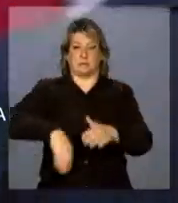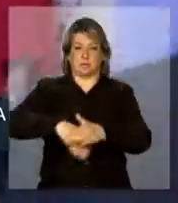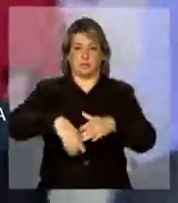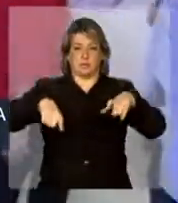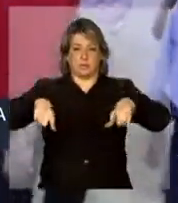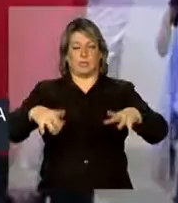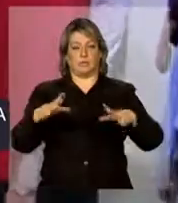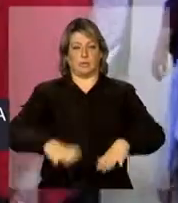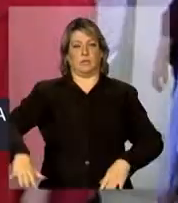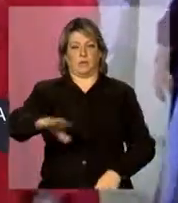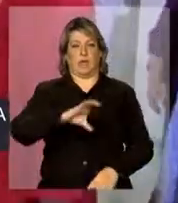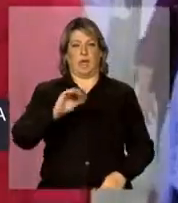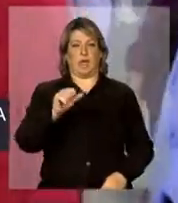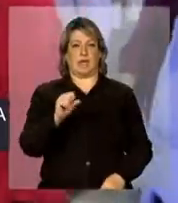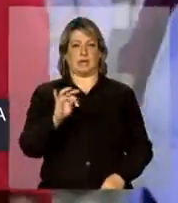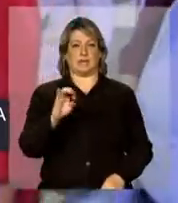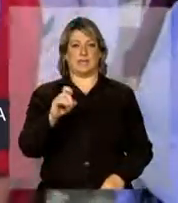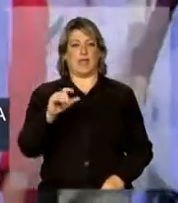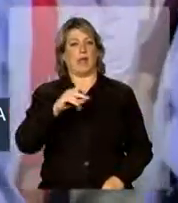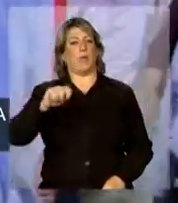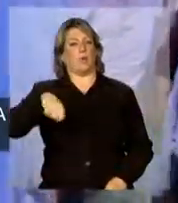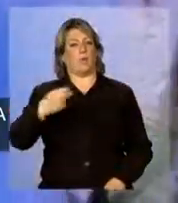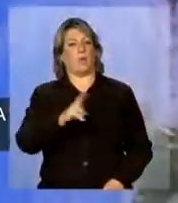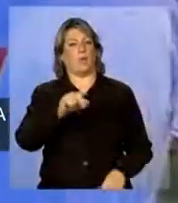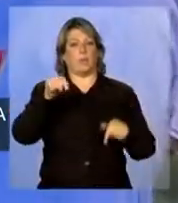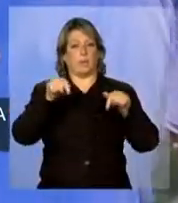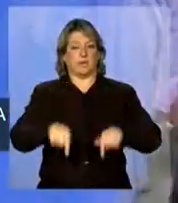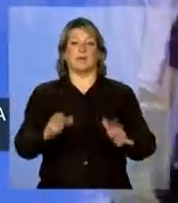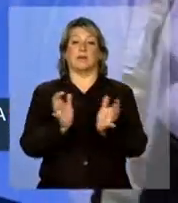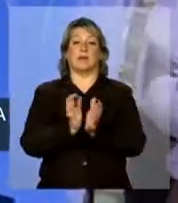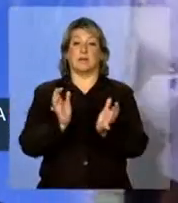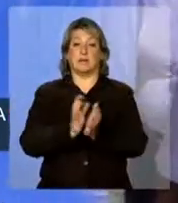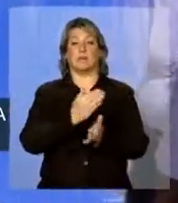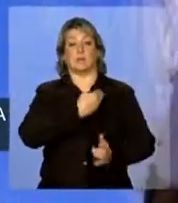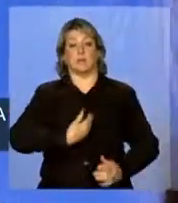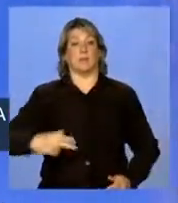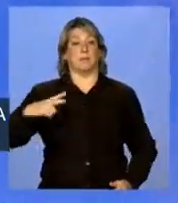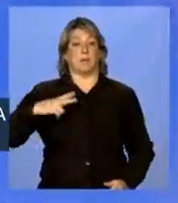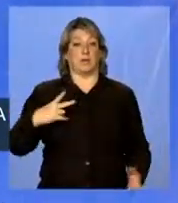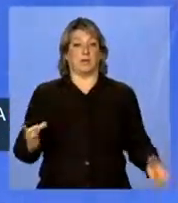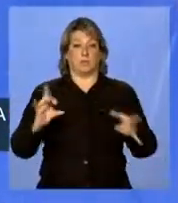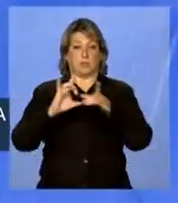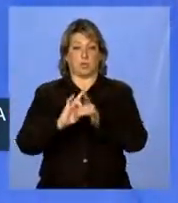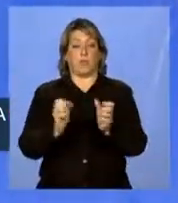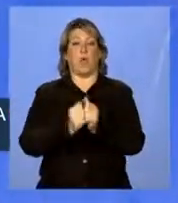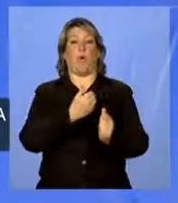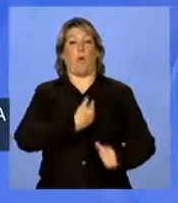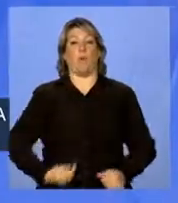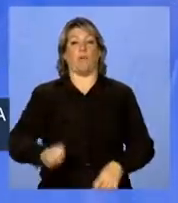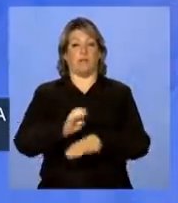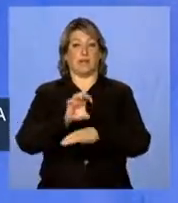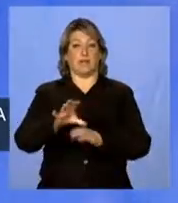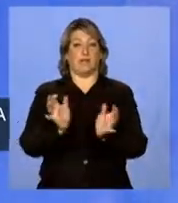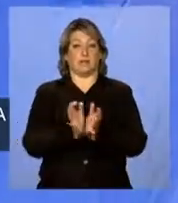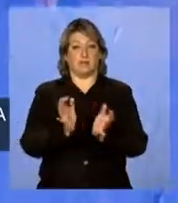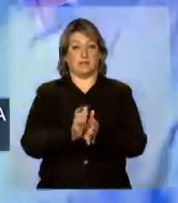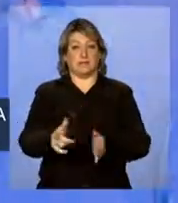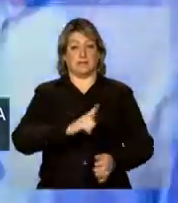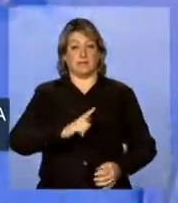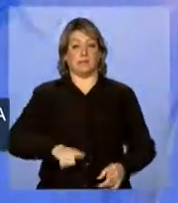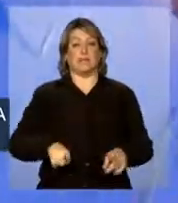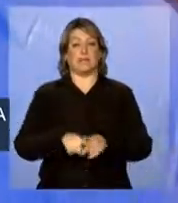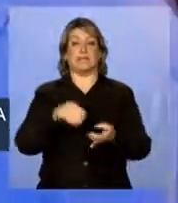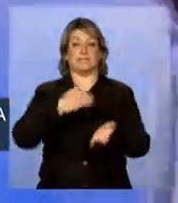Arena Castelão que é integrante de uma parceria público-privada firmada com o Governo do Estado por meio da secretaria especial